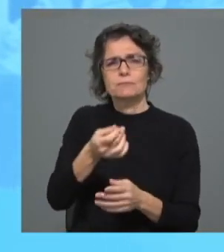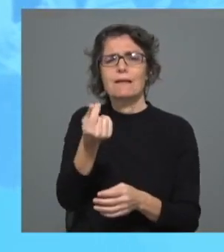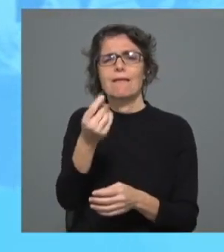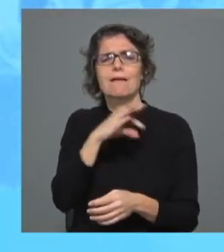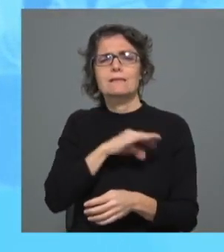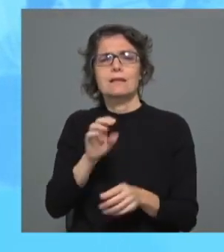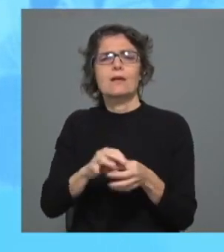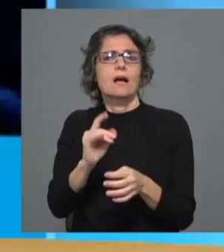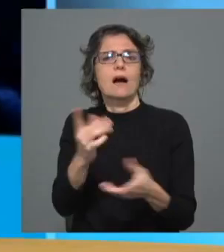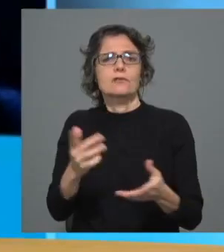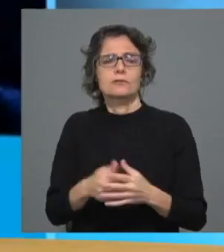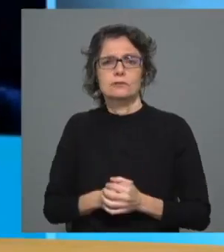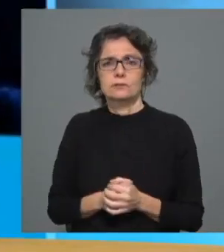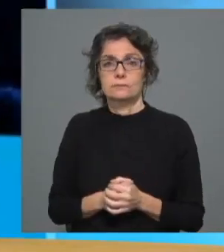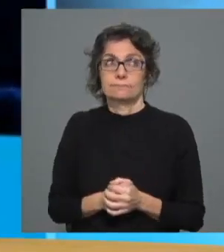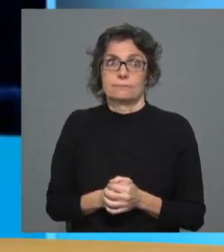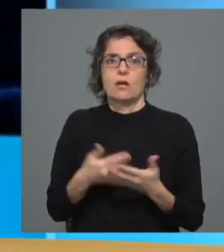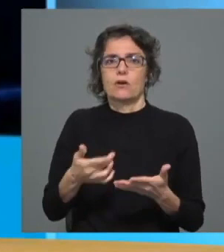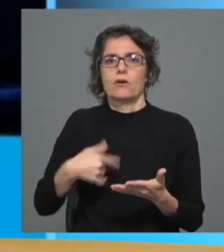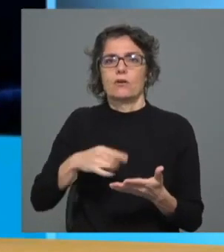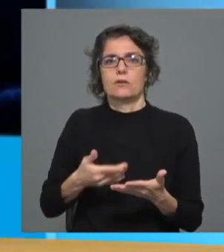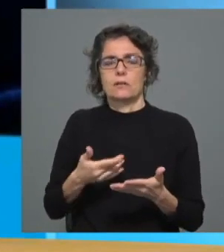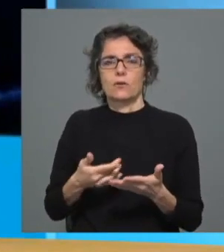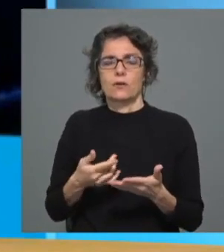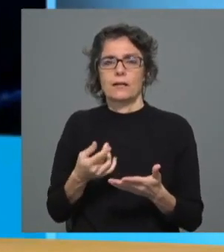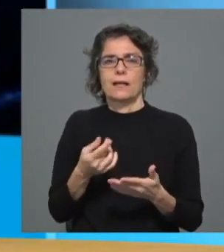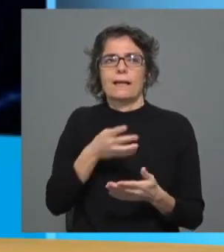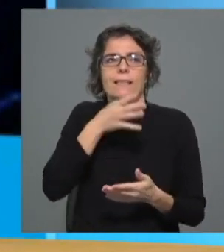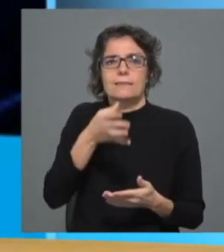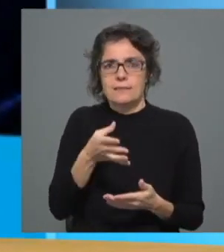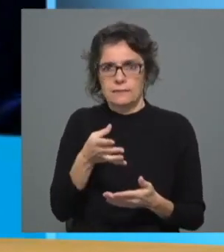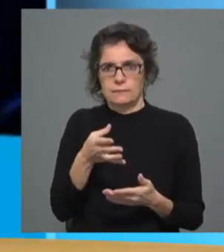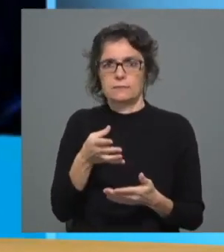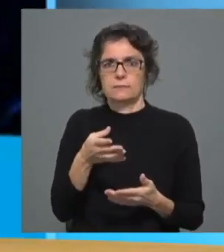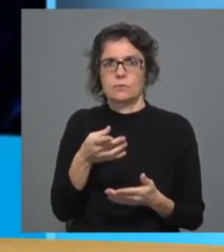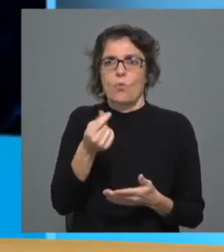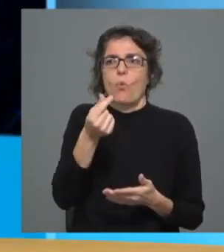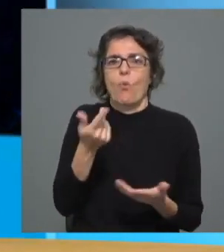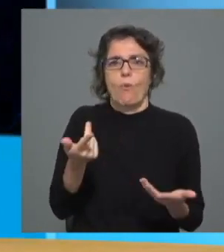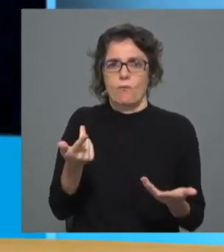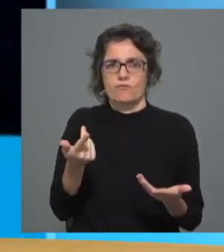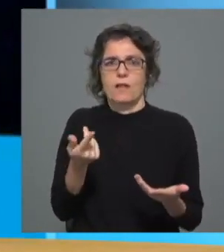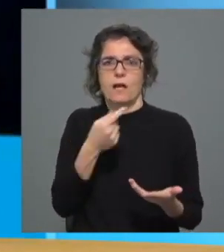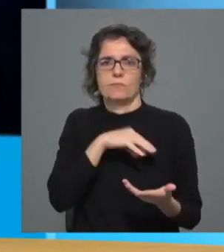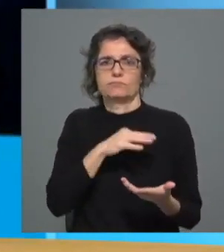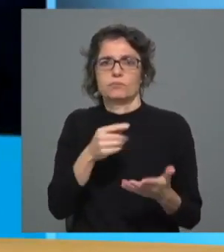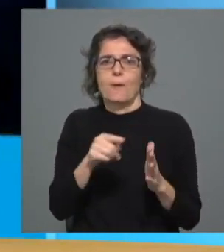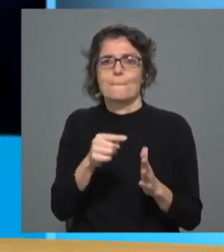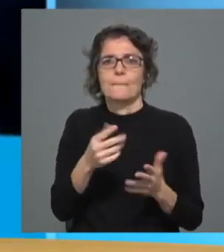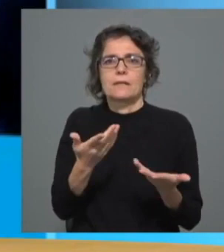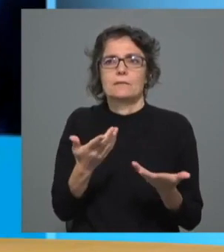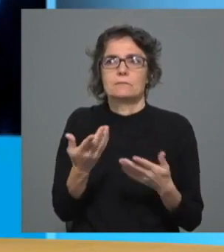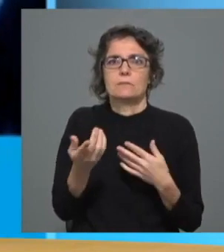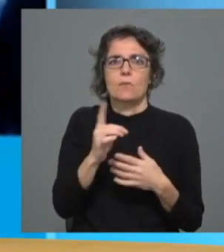desse salário justo? Nós não conseguimos quantificar o salário mínimo, quer dizer,